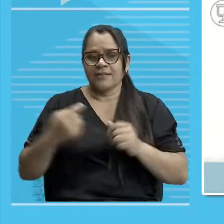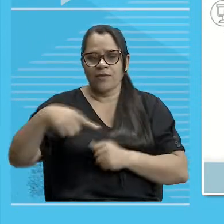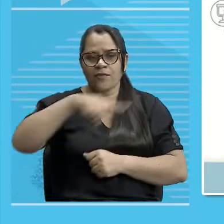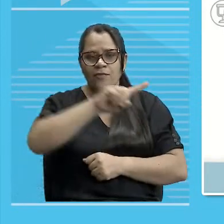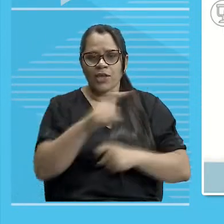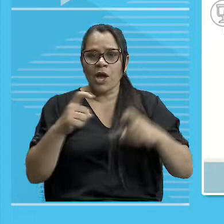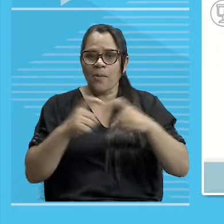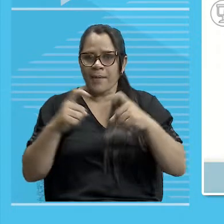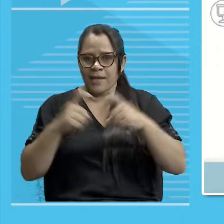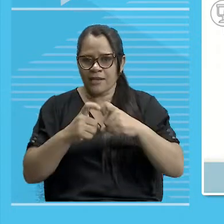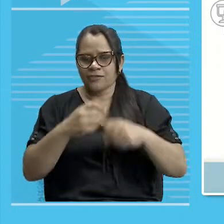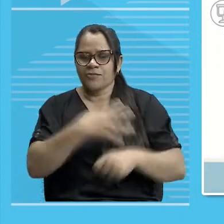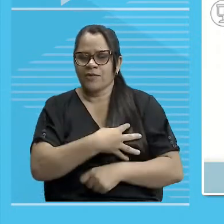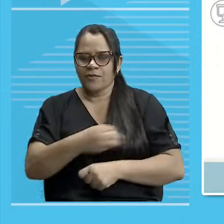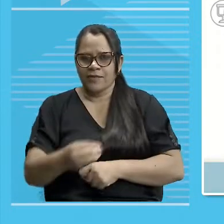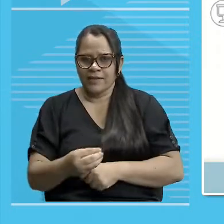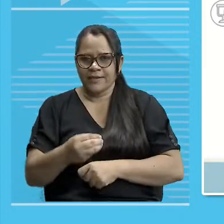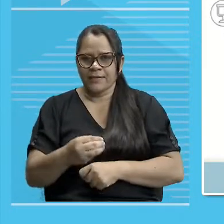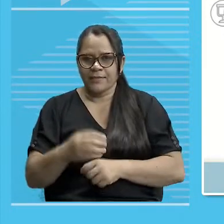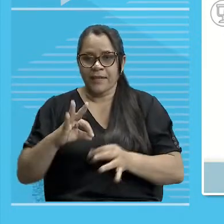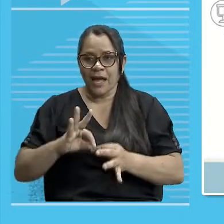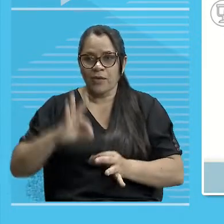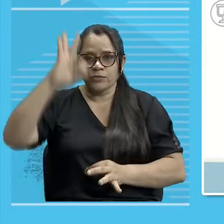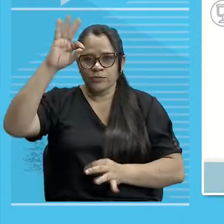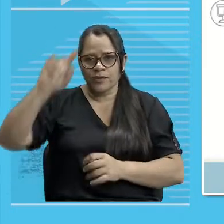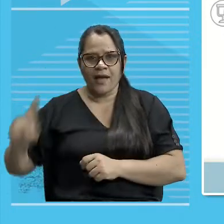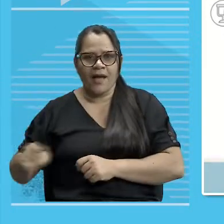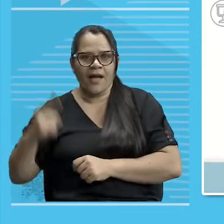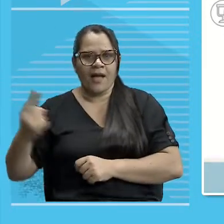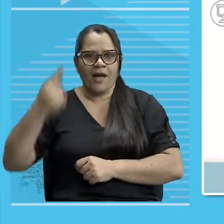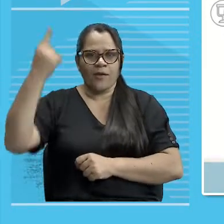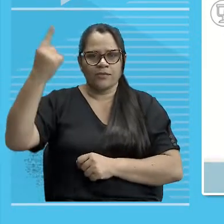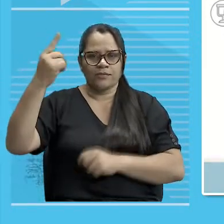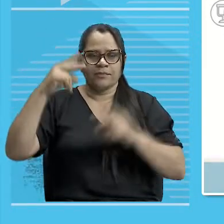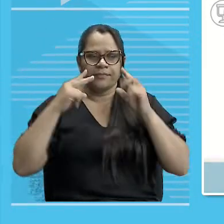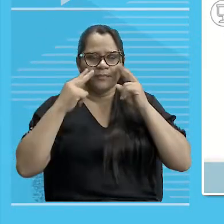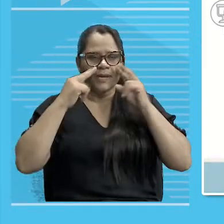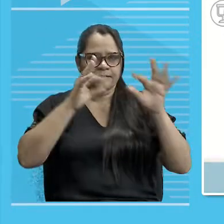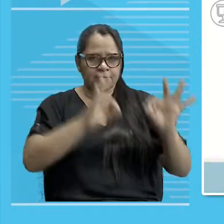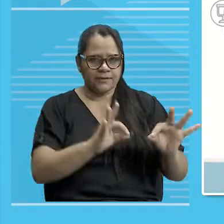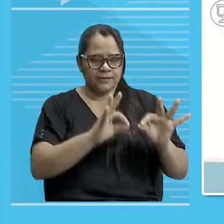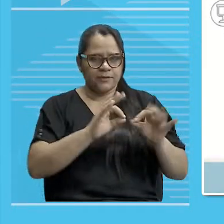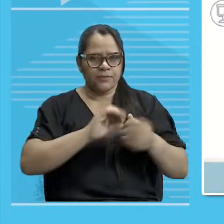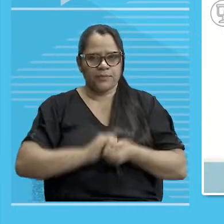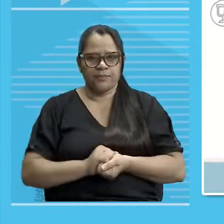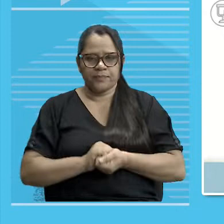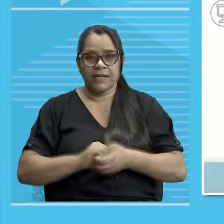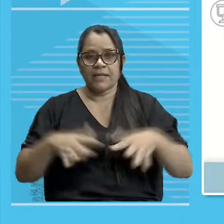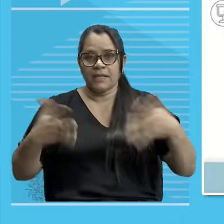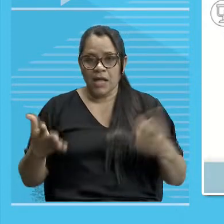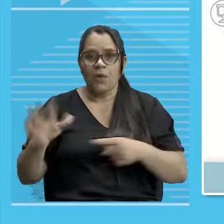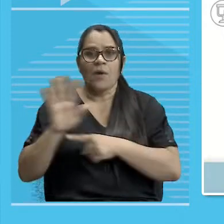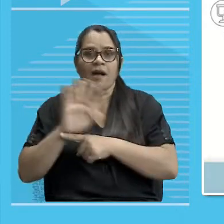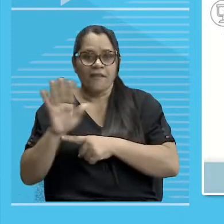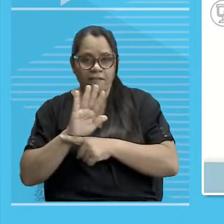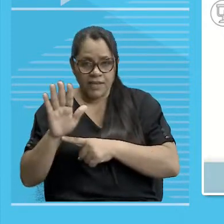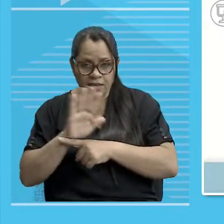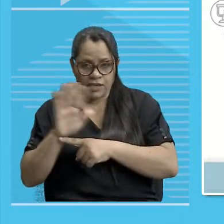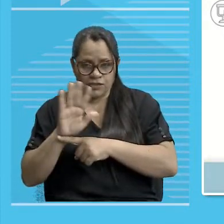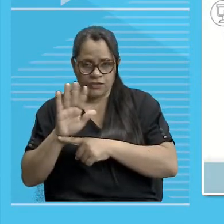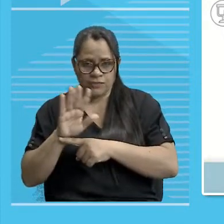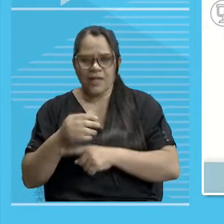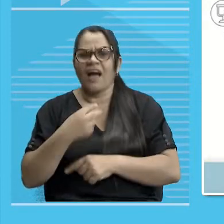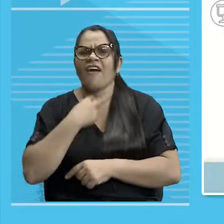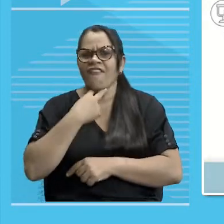Presta atenção a isso. Presta atenção a isso. Rapaz, no vídeo, a voz desse menino era de uma